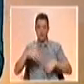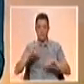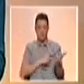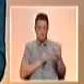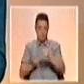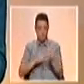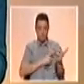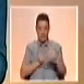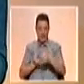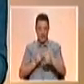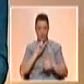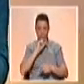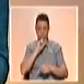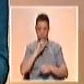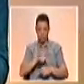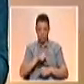rega, para